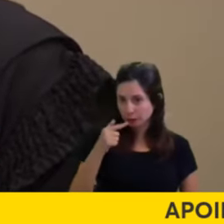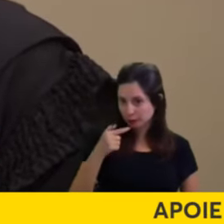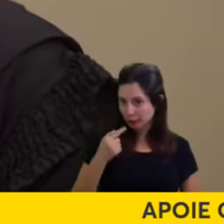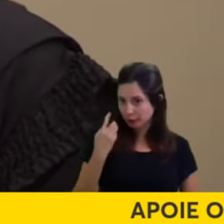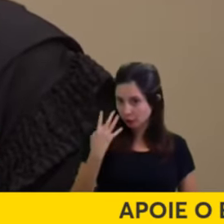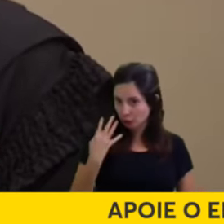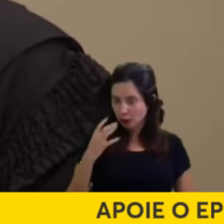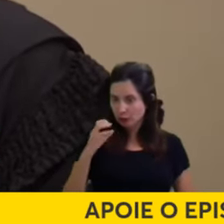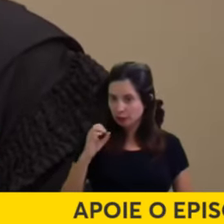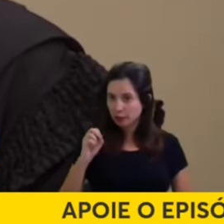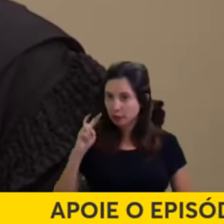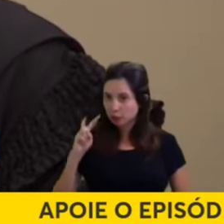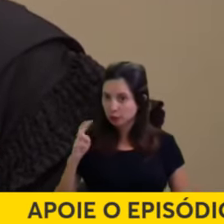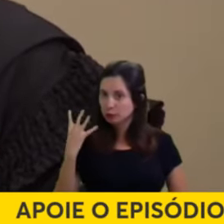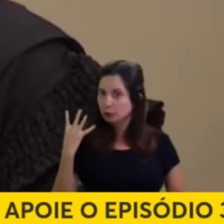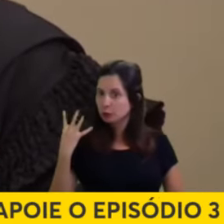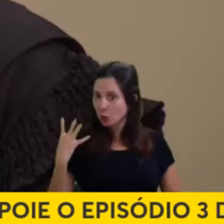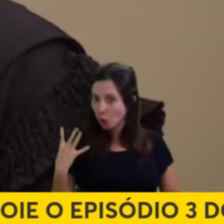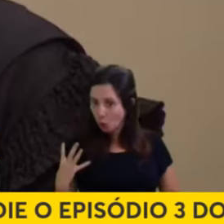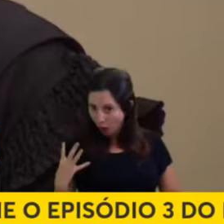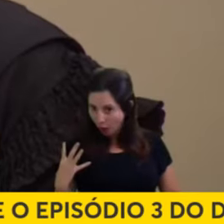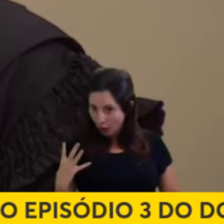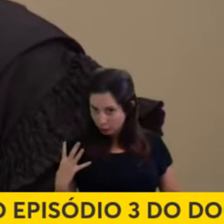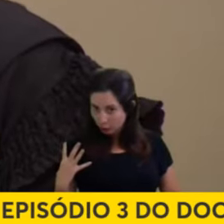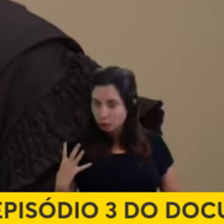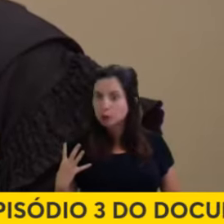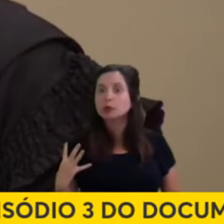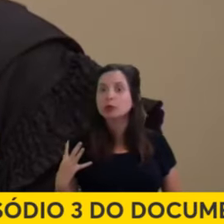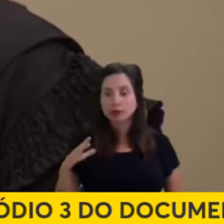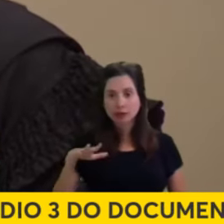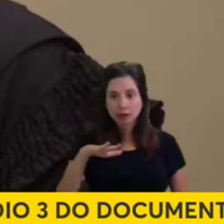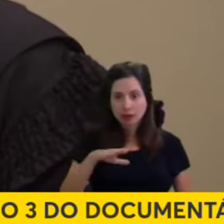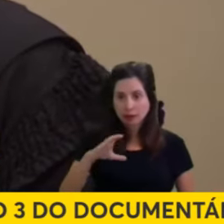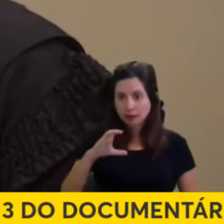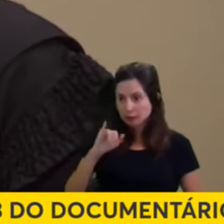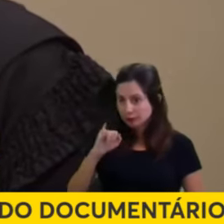27024 da 12ª Câmara Cívil do Tribunal de